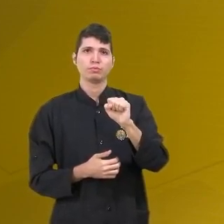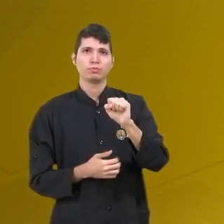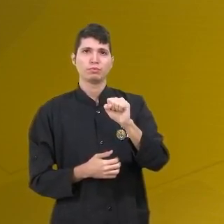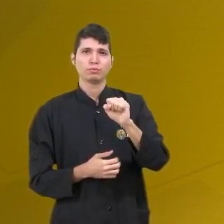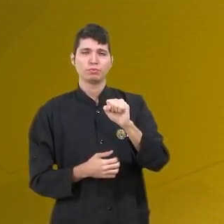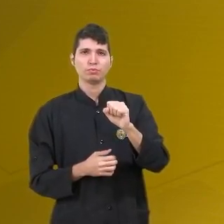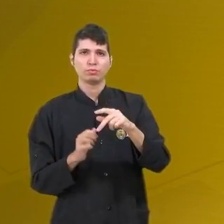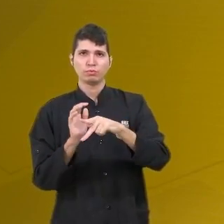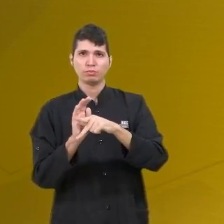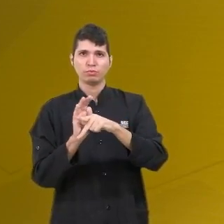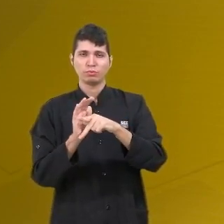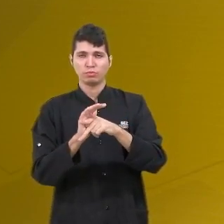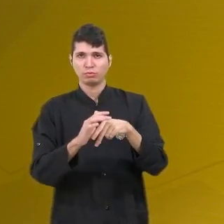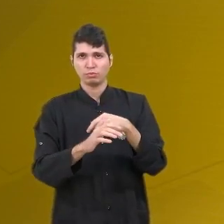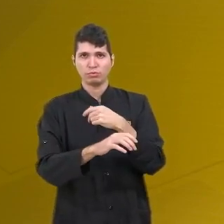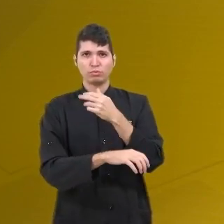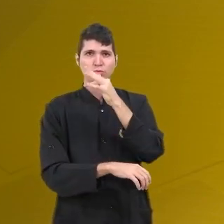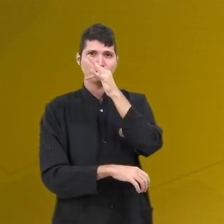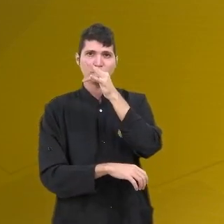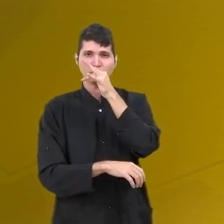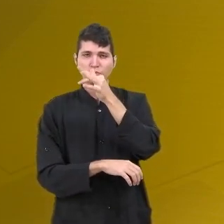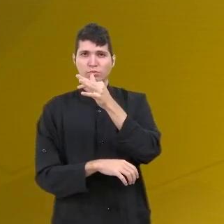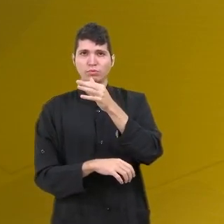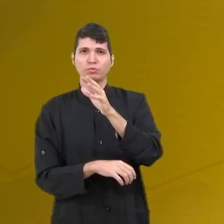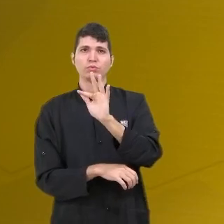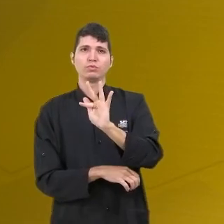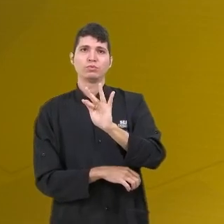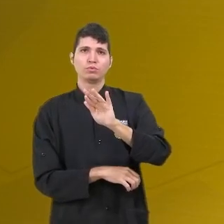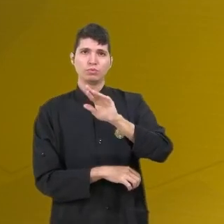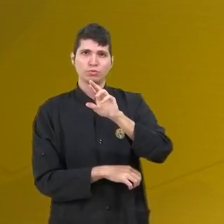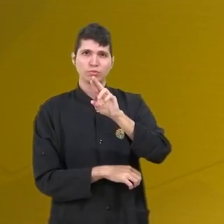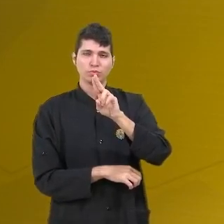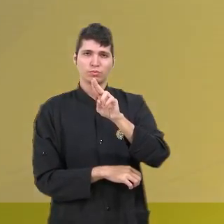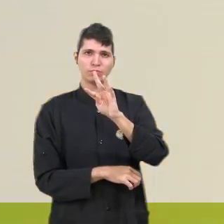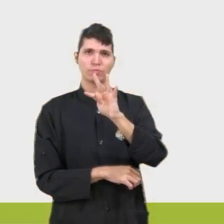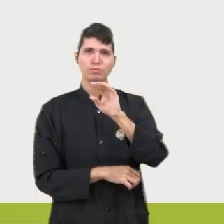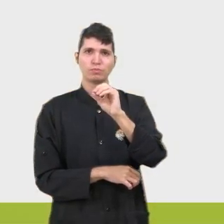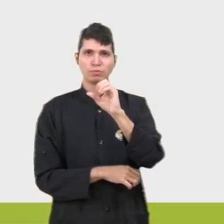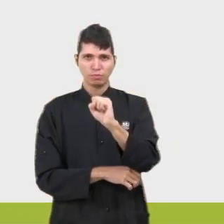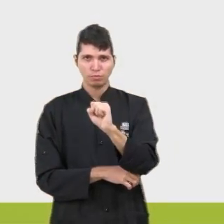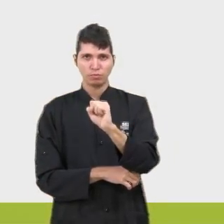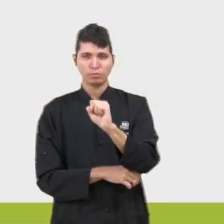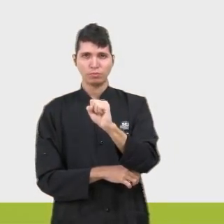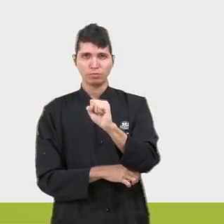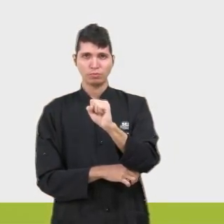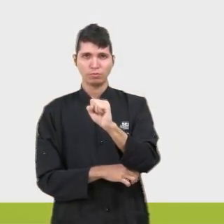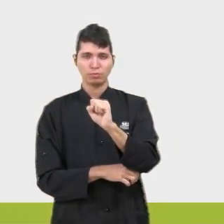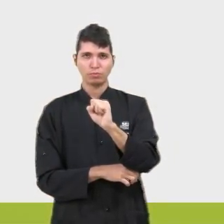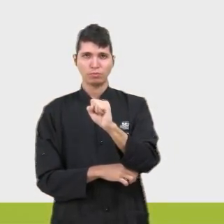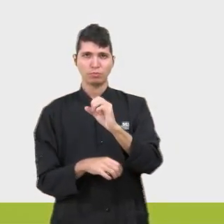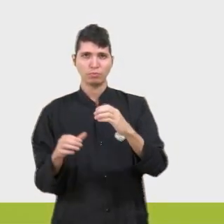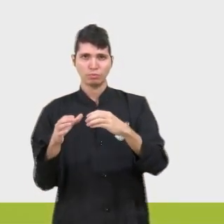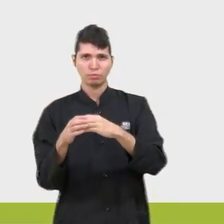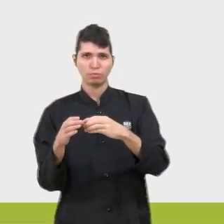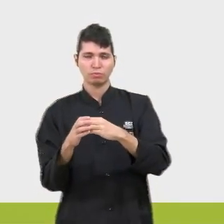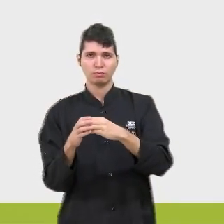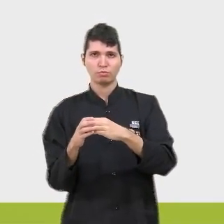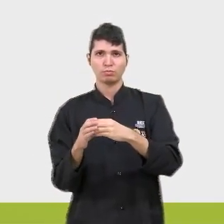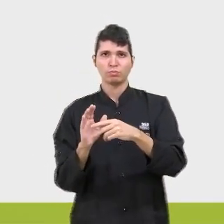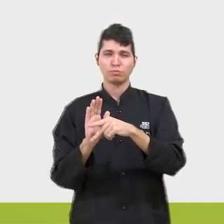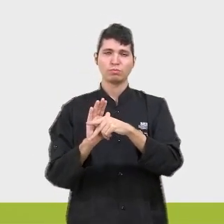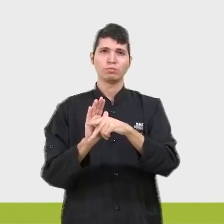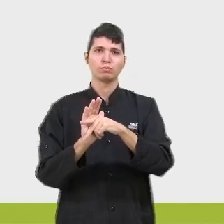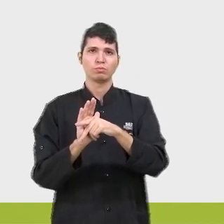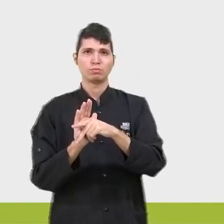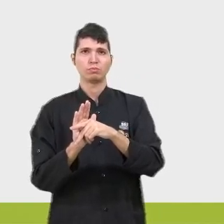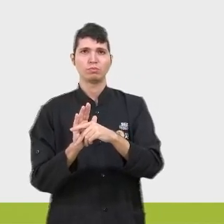Ok? Reparem que a plantinha que está desenhada ali, ela tem uns frutinhos, parece uma laranja, alguma coisa desse tipo. Tá? Mas para ter